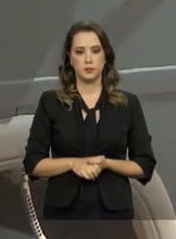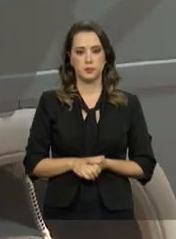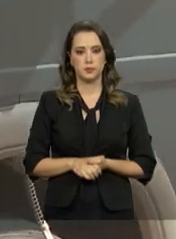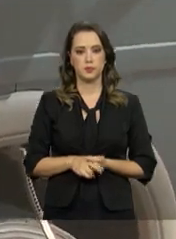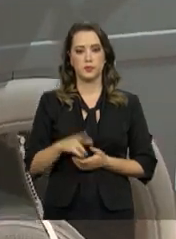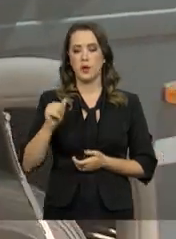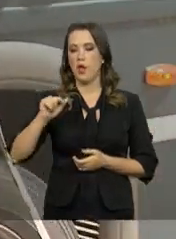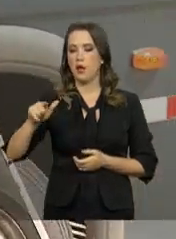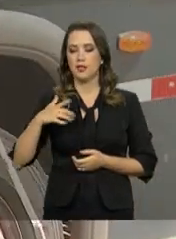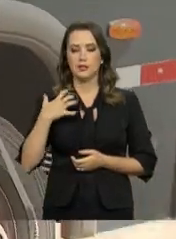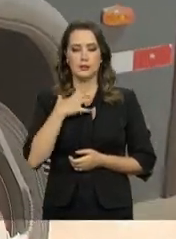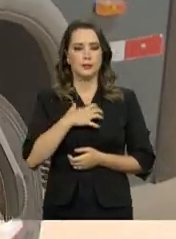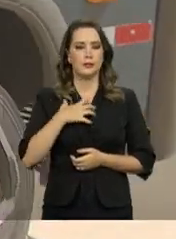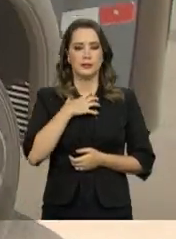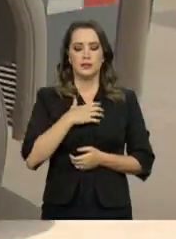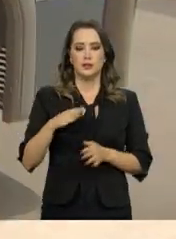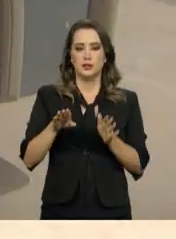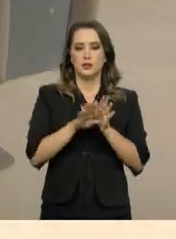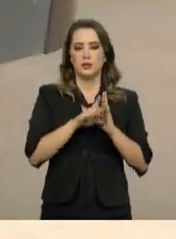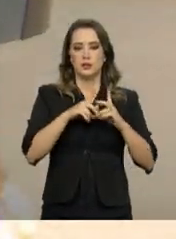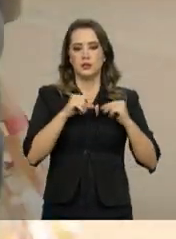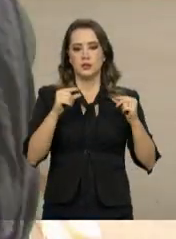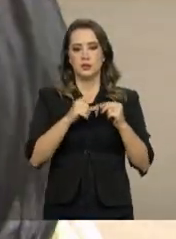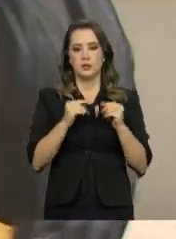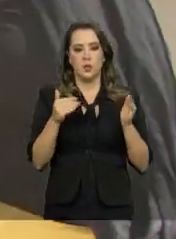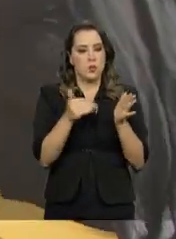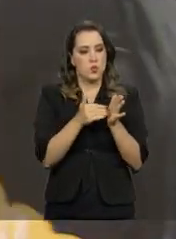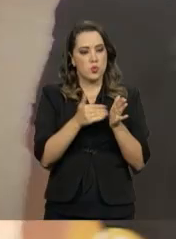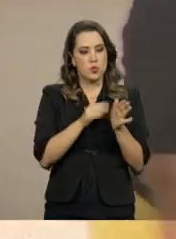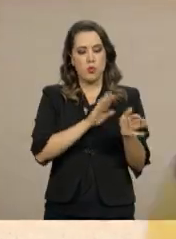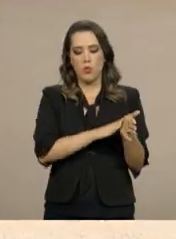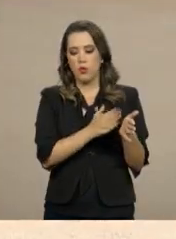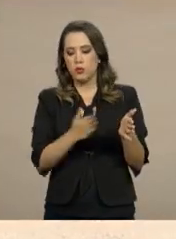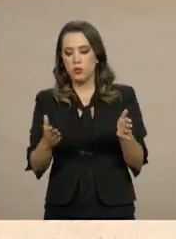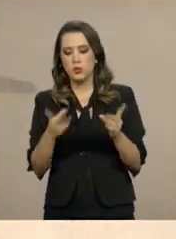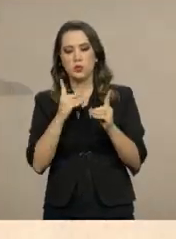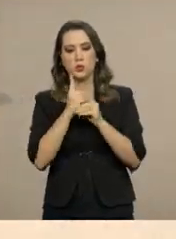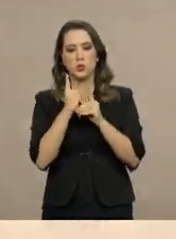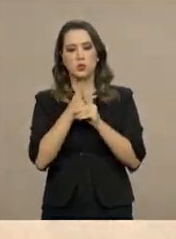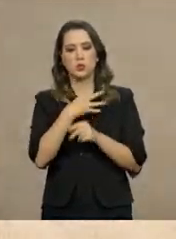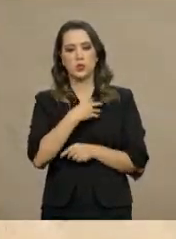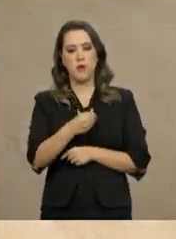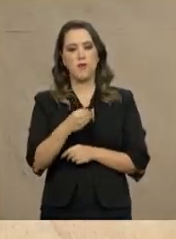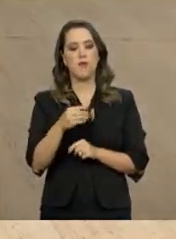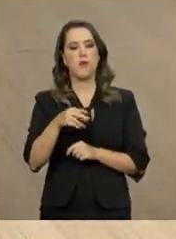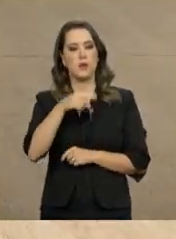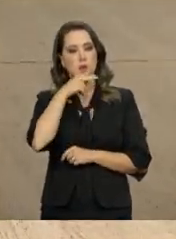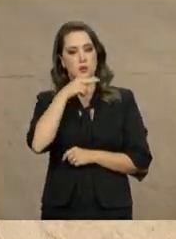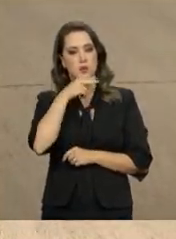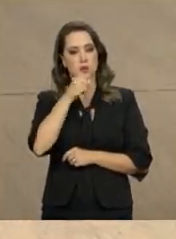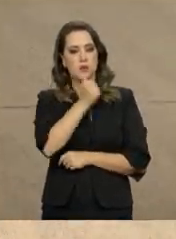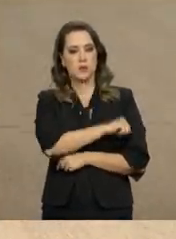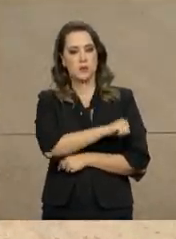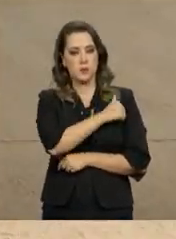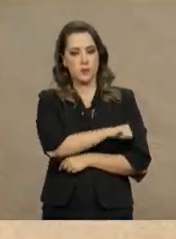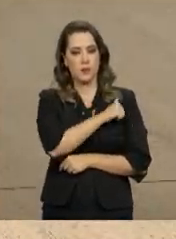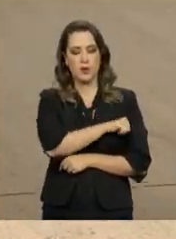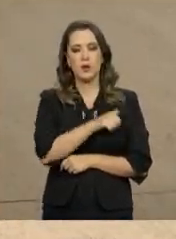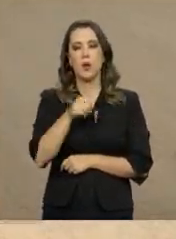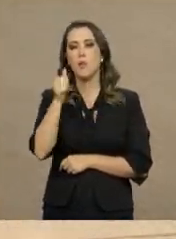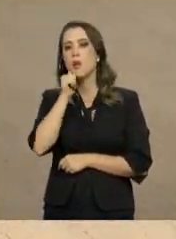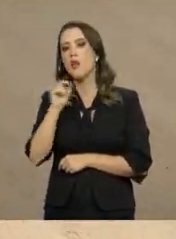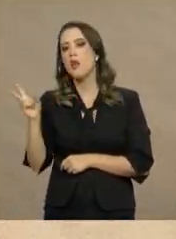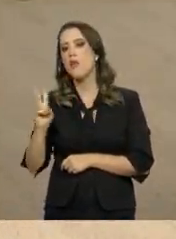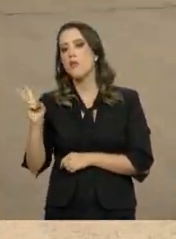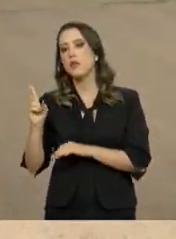Raquel chegou ansiosa a Brasília. Esta é a última parada antes de reencontrar a filha e os netos no Rio de Janeiro. A venezuelana tinha